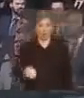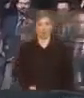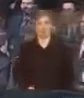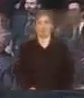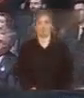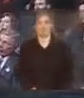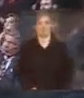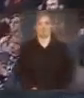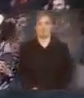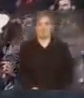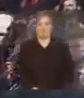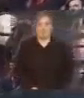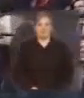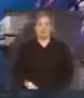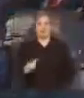Nós,